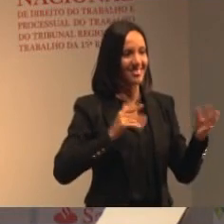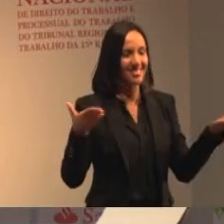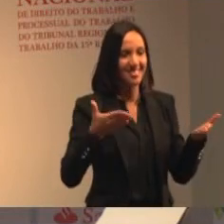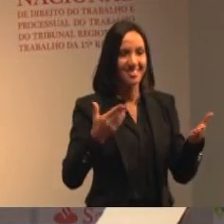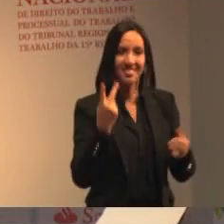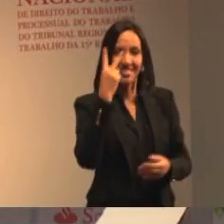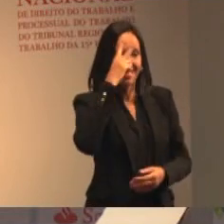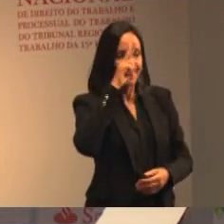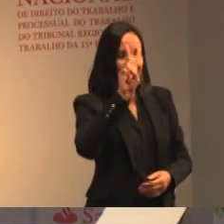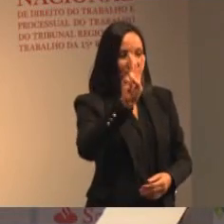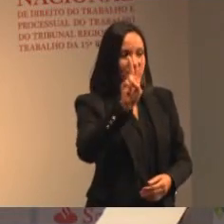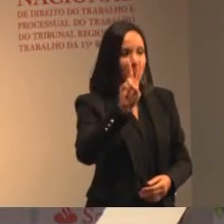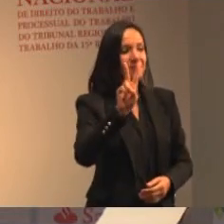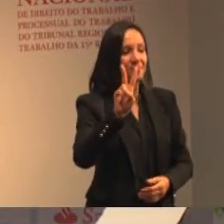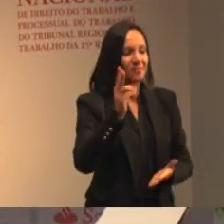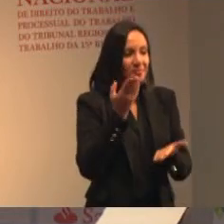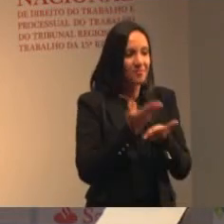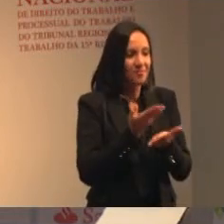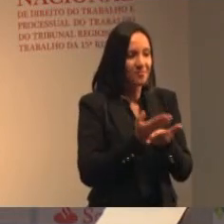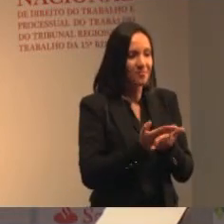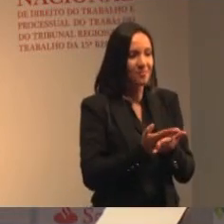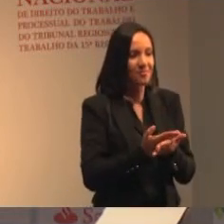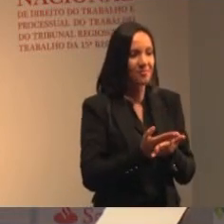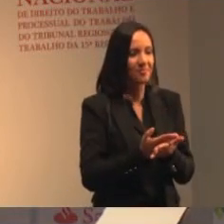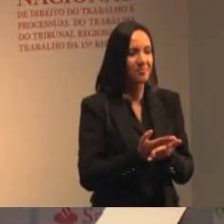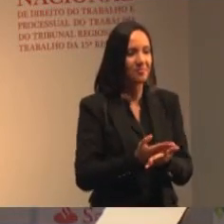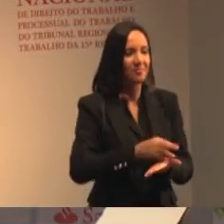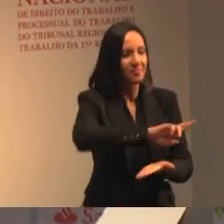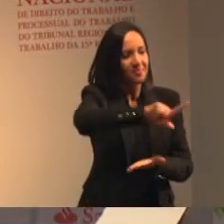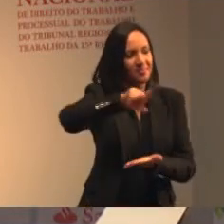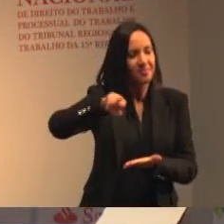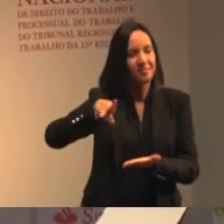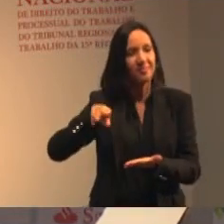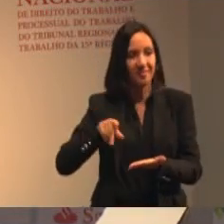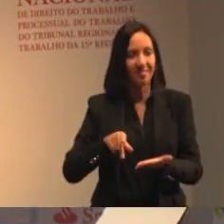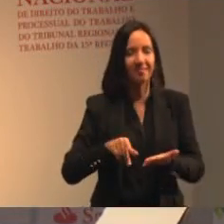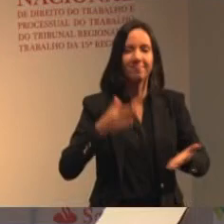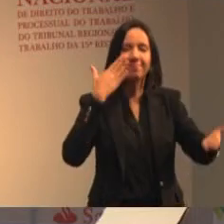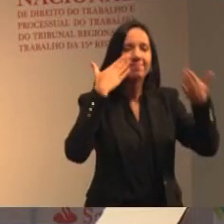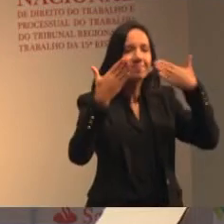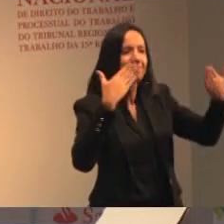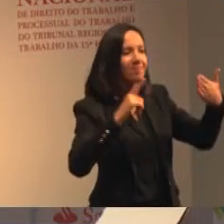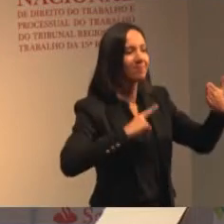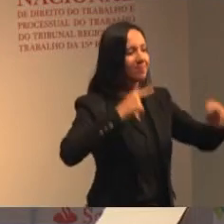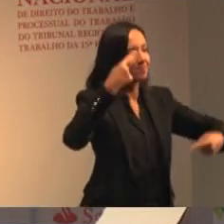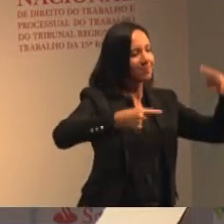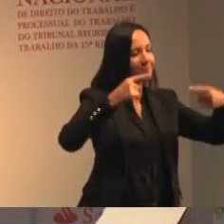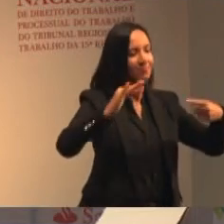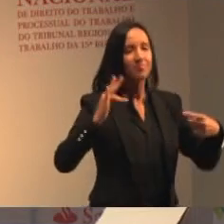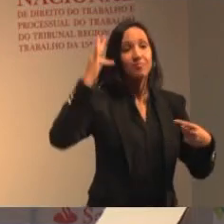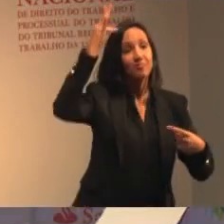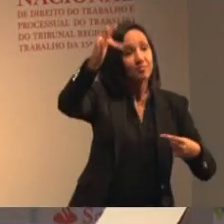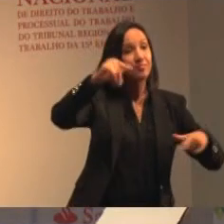esses 2 dias de estudos diversas frentes de discussão sobre o futuro do trabalho, do direito